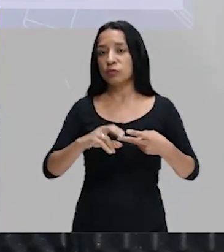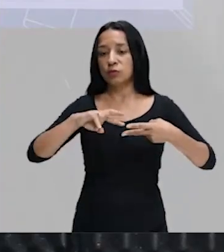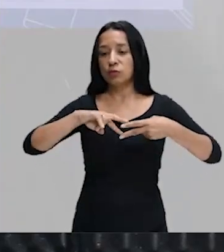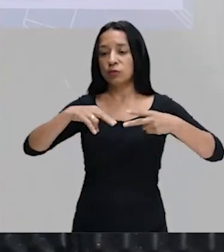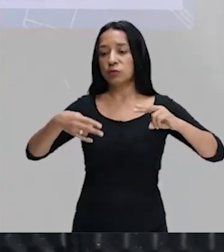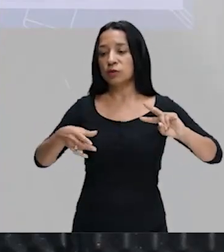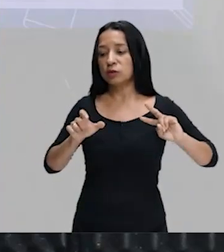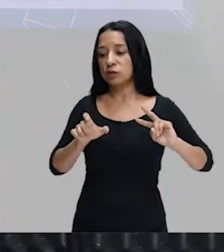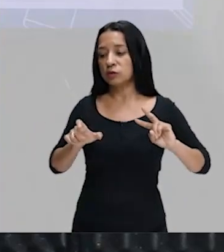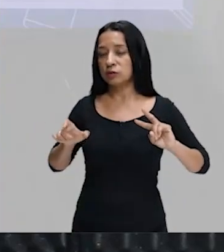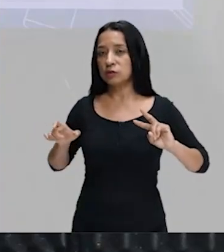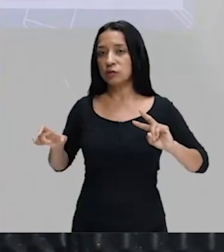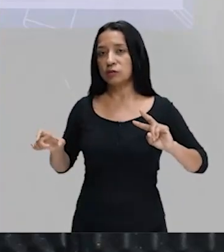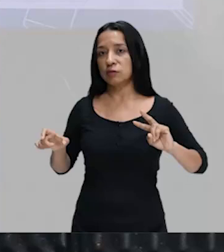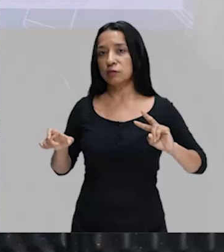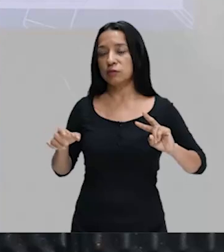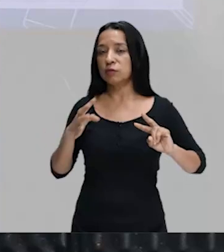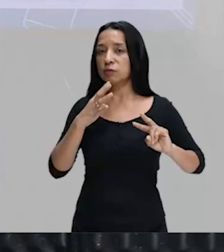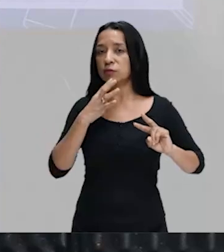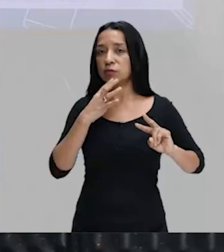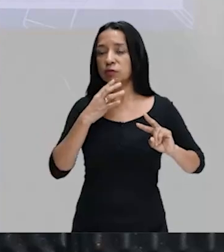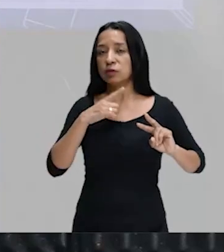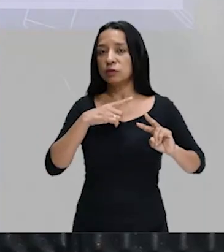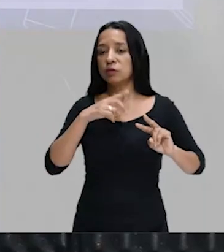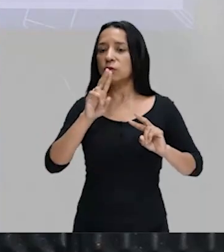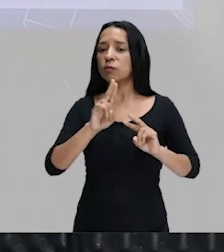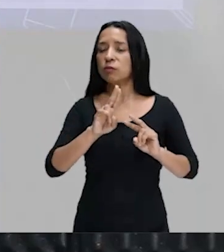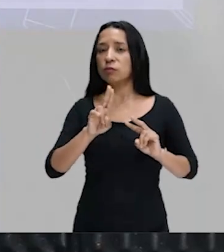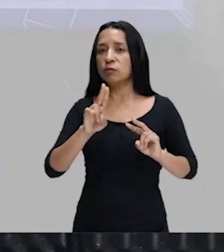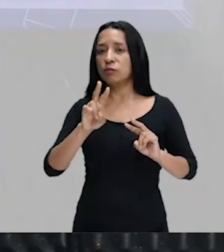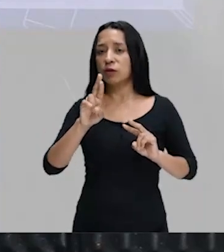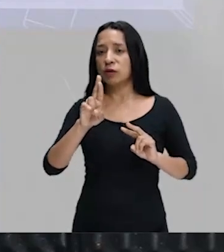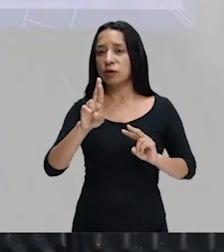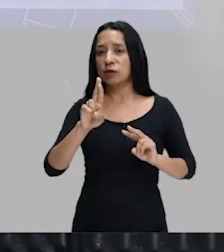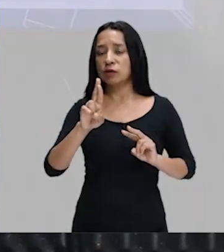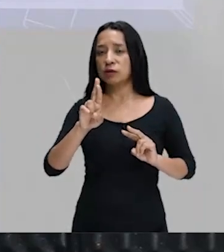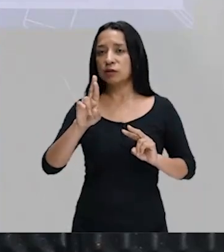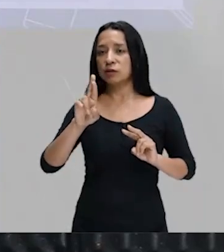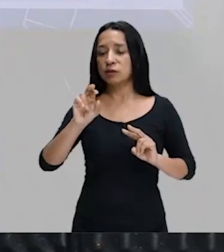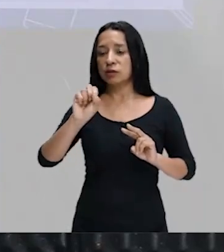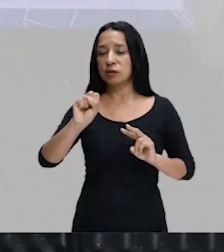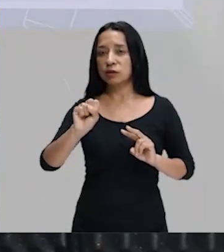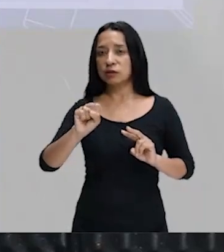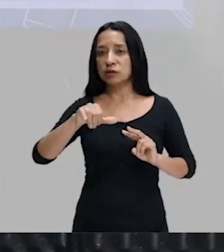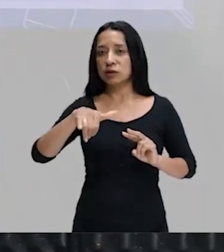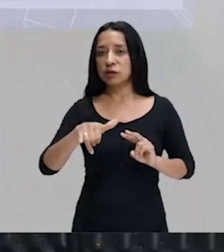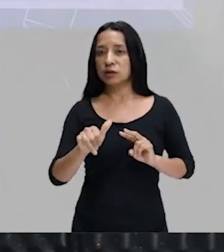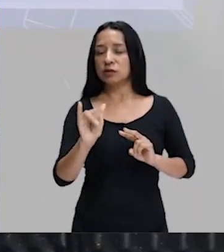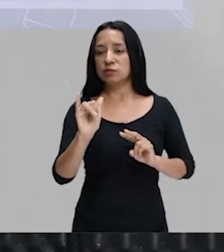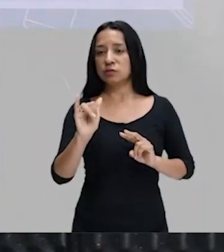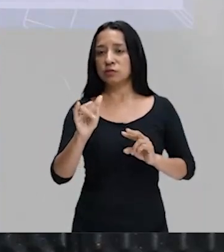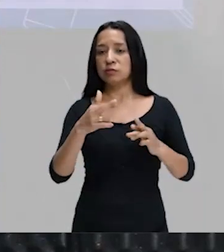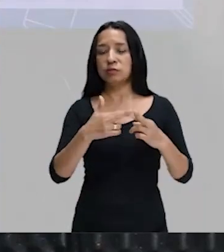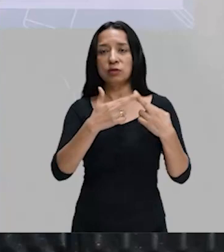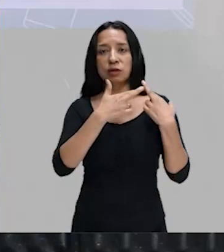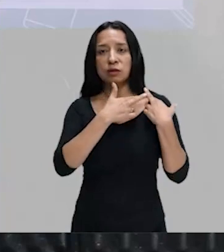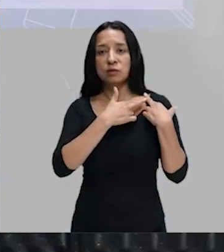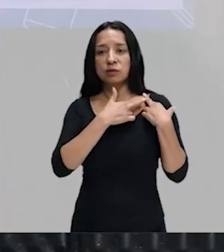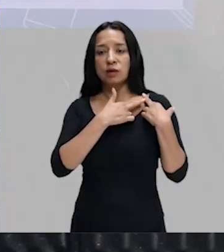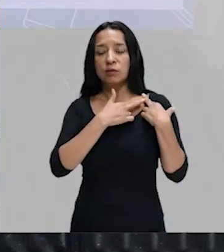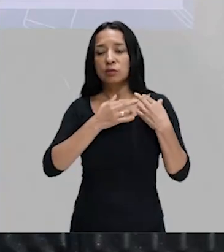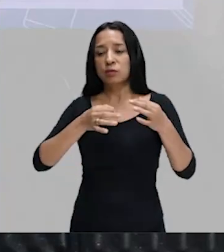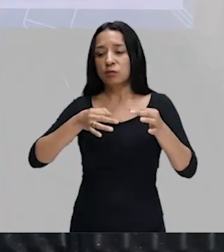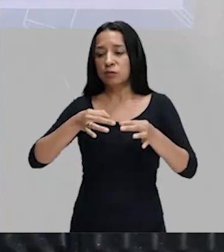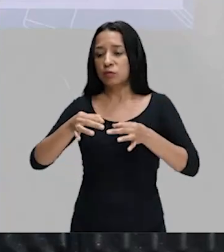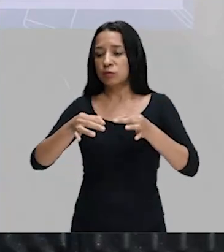como SRY. O gene SRY é o gene responsável pela